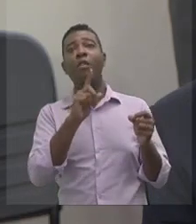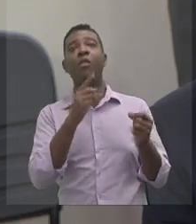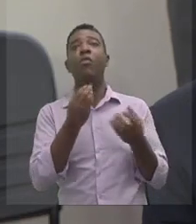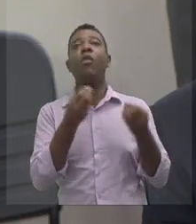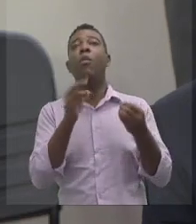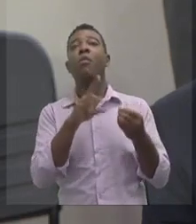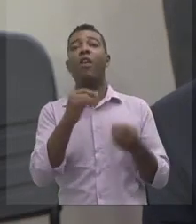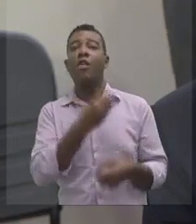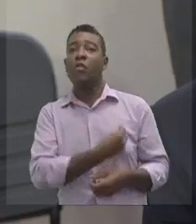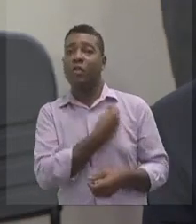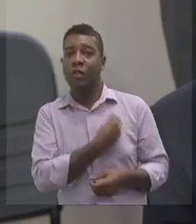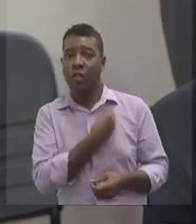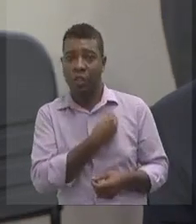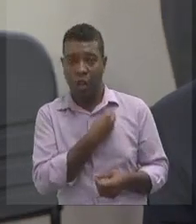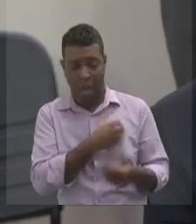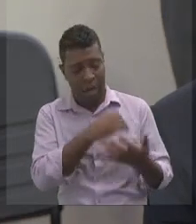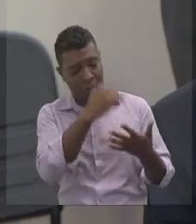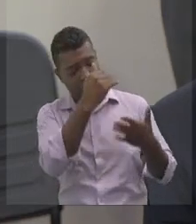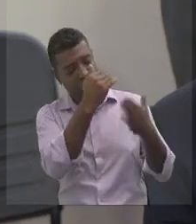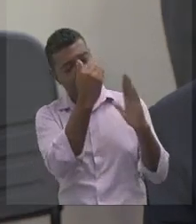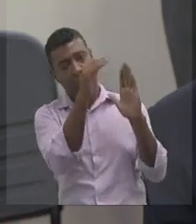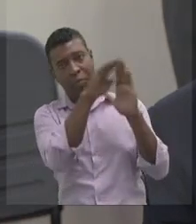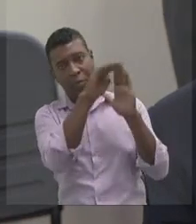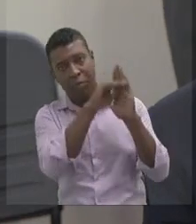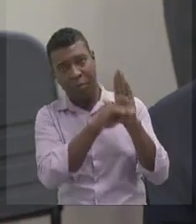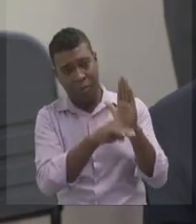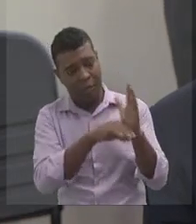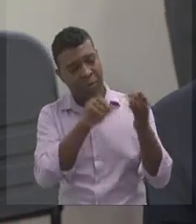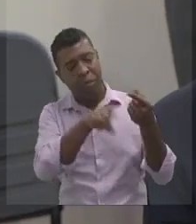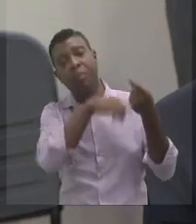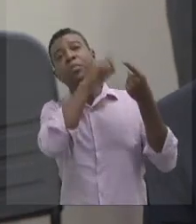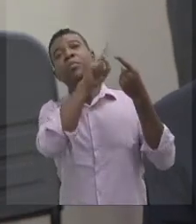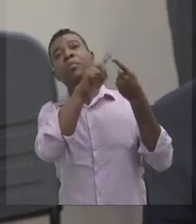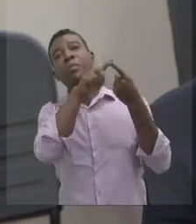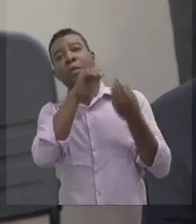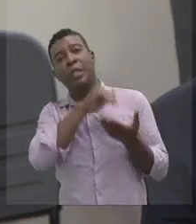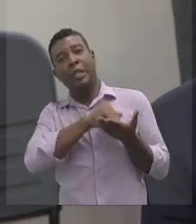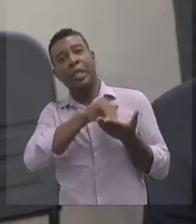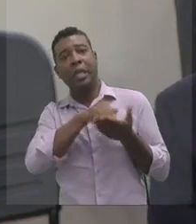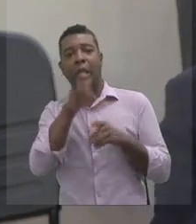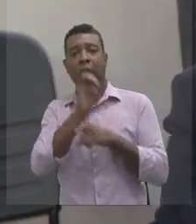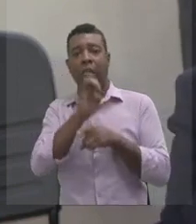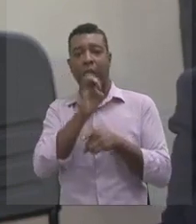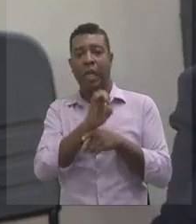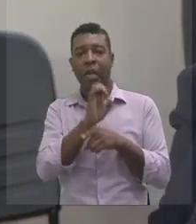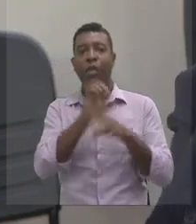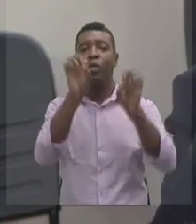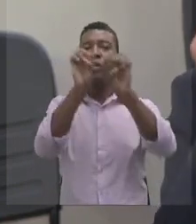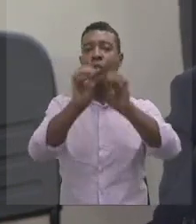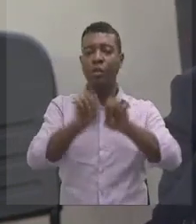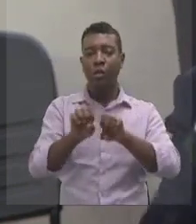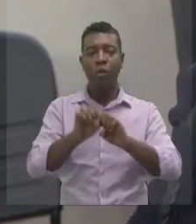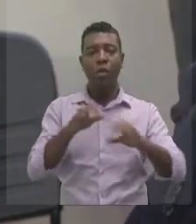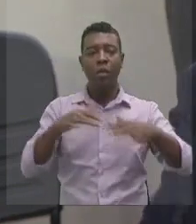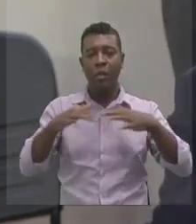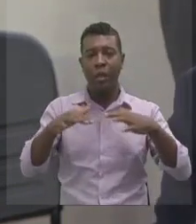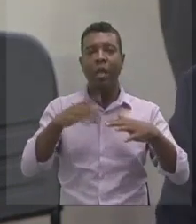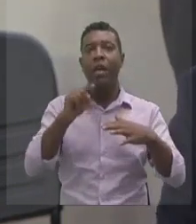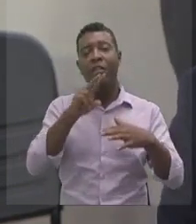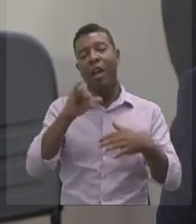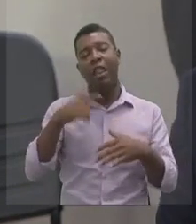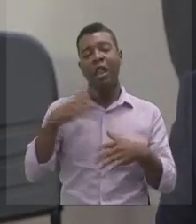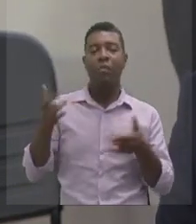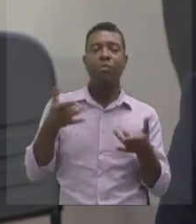as seguintes normas e procedimentos primeiro secretário de estado de infraestrutura e mobilidade esporá de 20 minutos